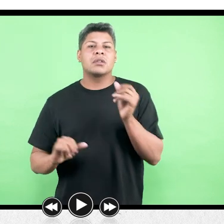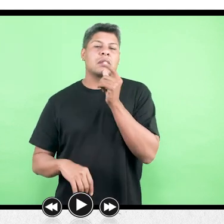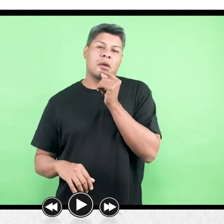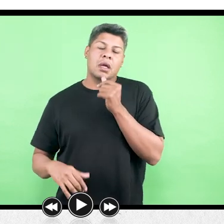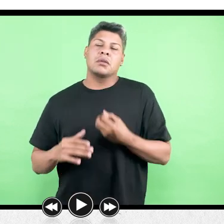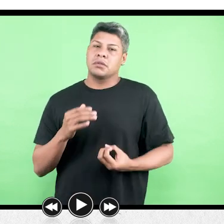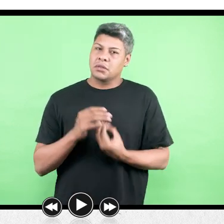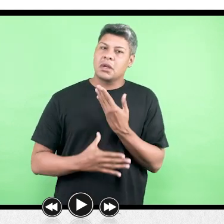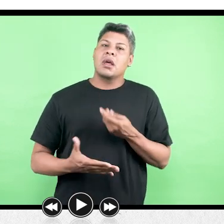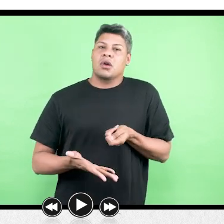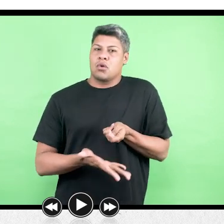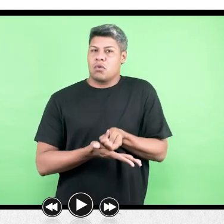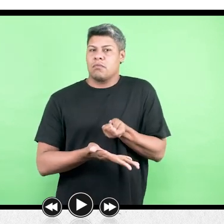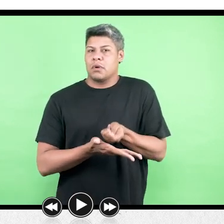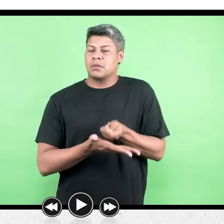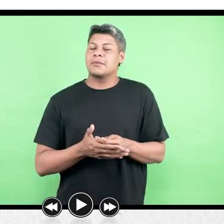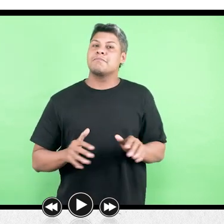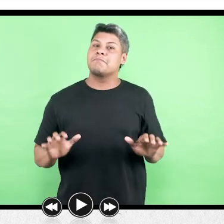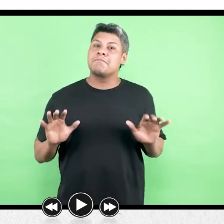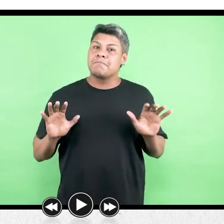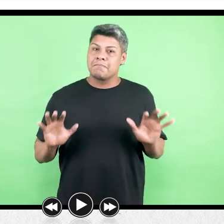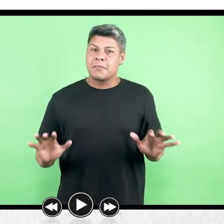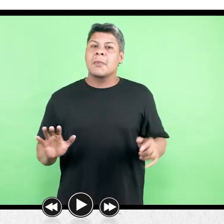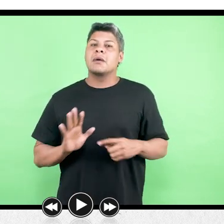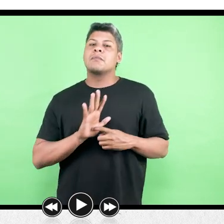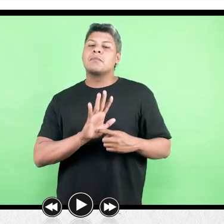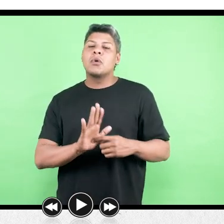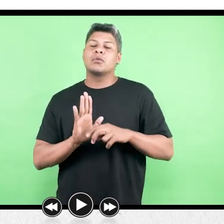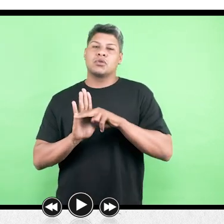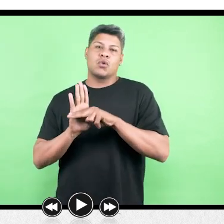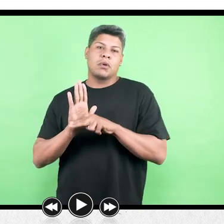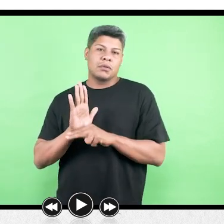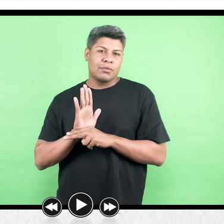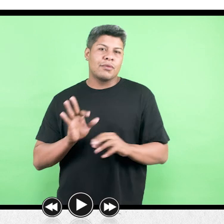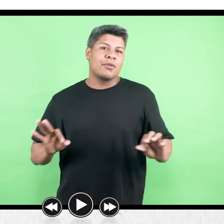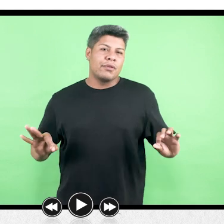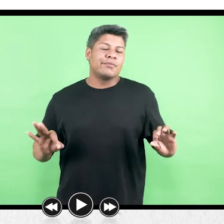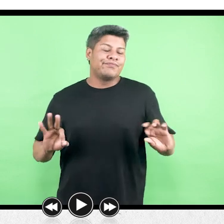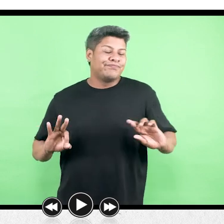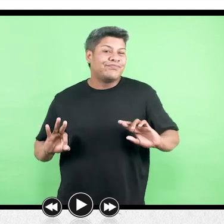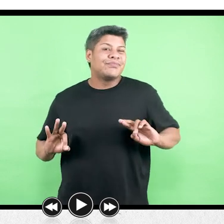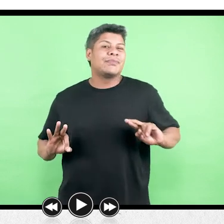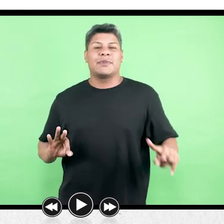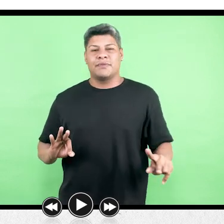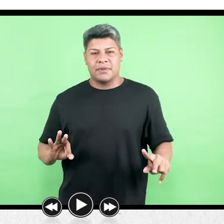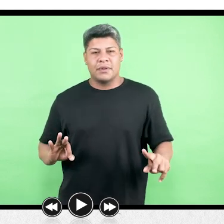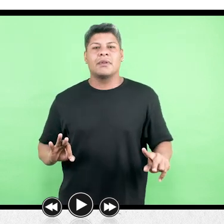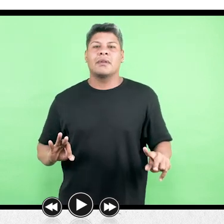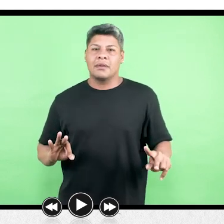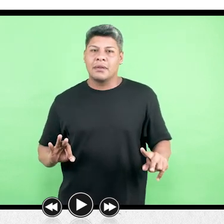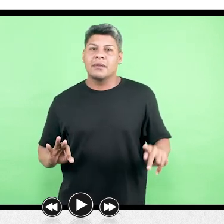gerado uma cobrança, mas aí ela é estabelecida num normativo completamente diferente do que